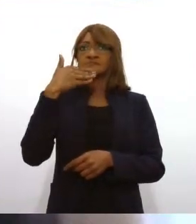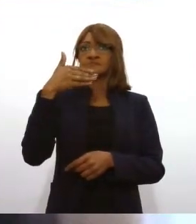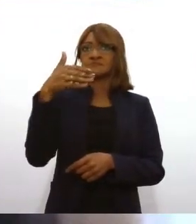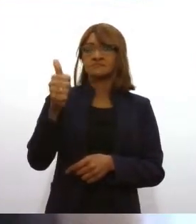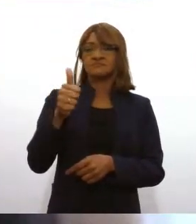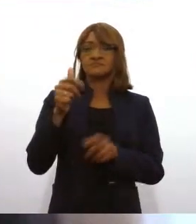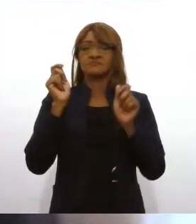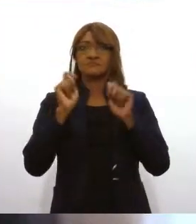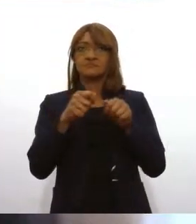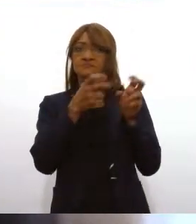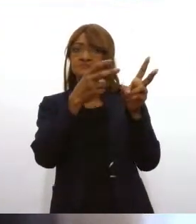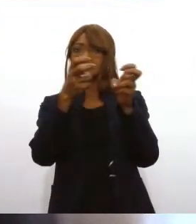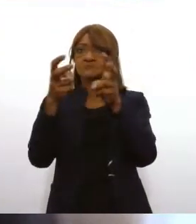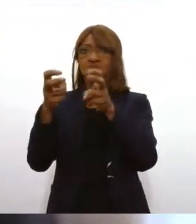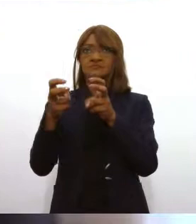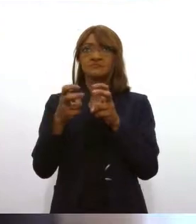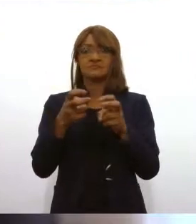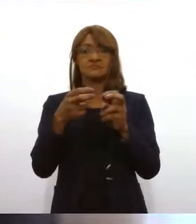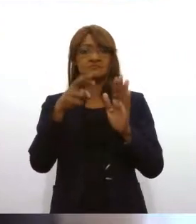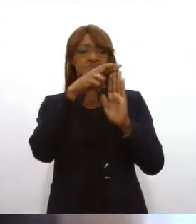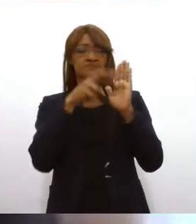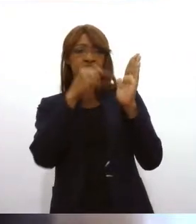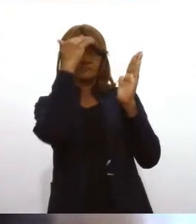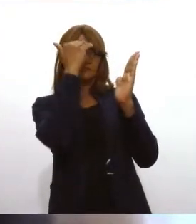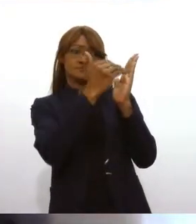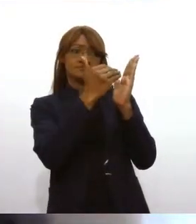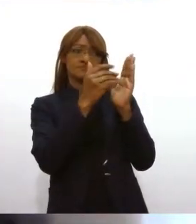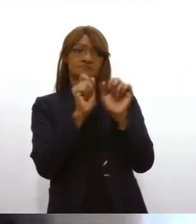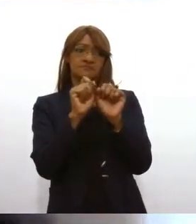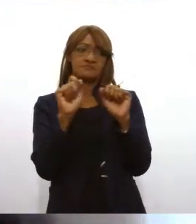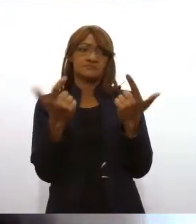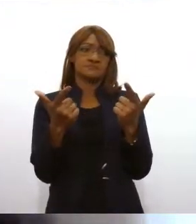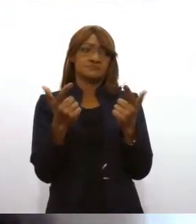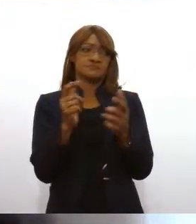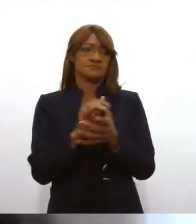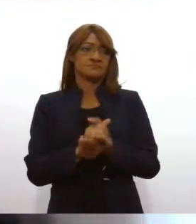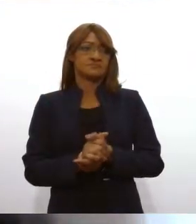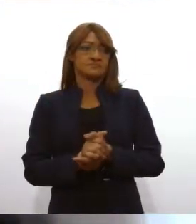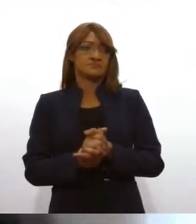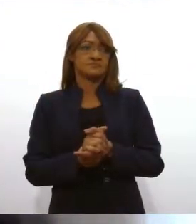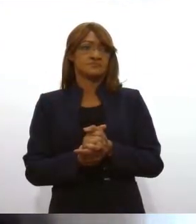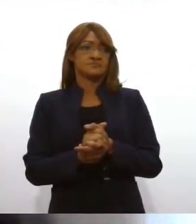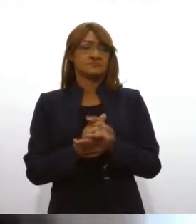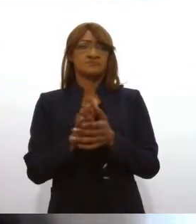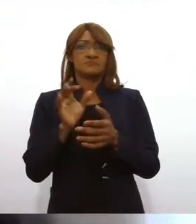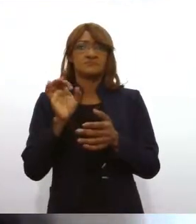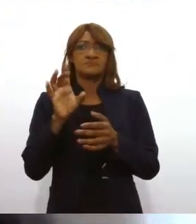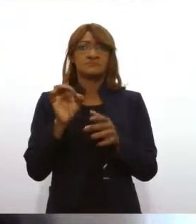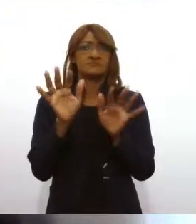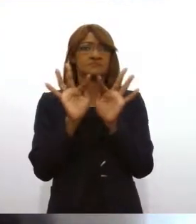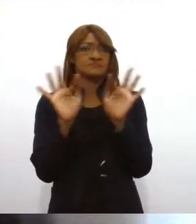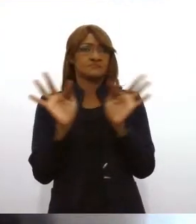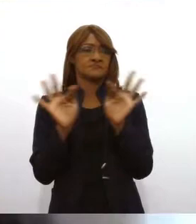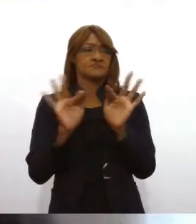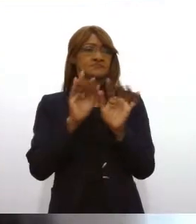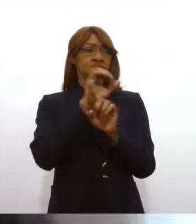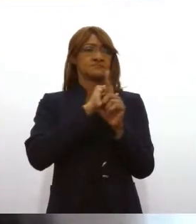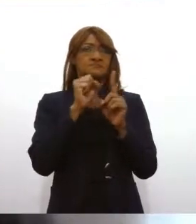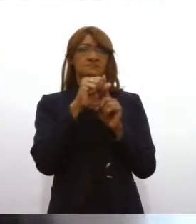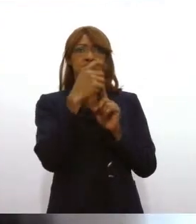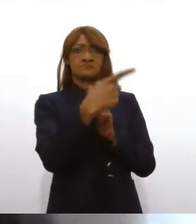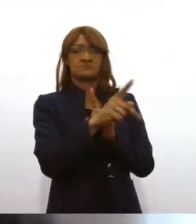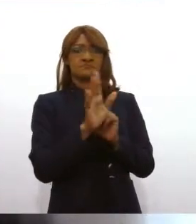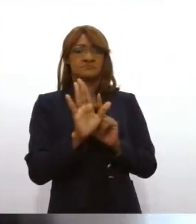controle, né, das obrigações, e aí, obviamente, que esses eventos são eventos mais sociais, corporativos, etc., porque eventos de